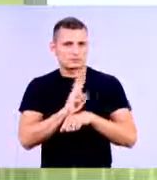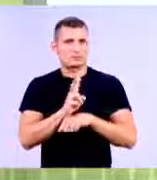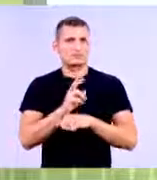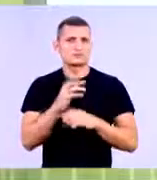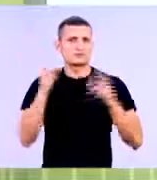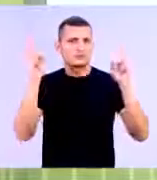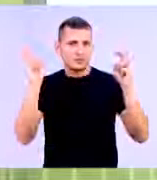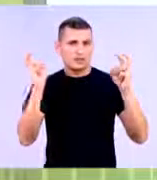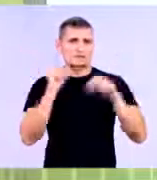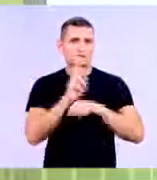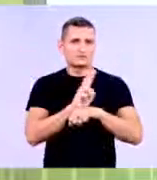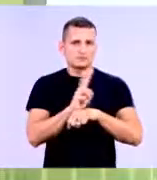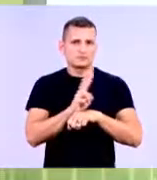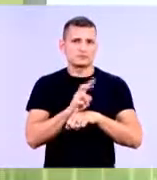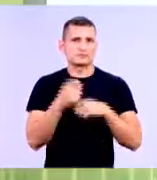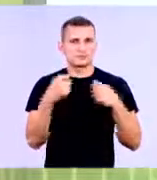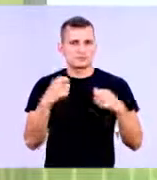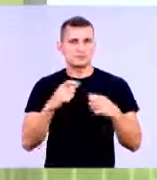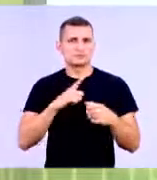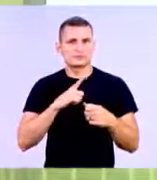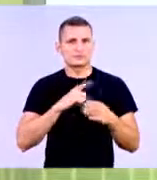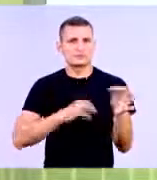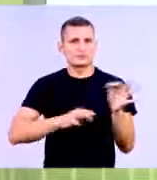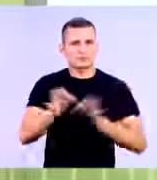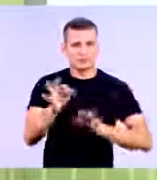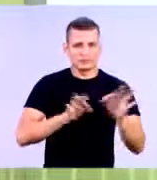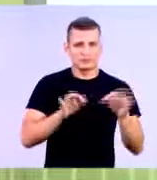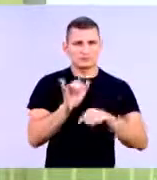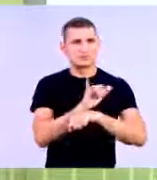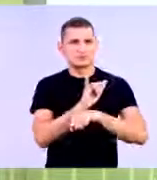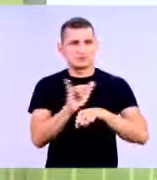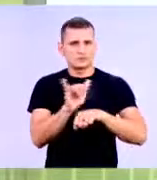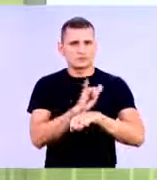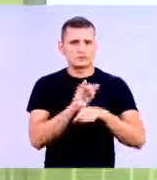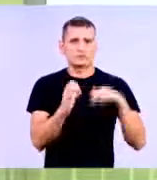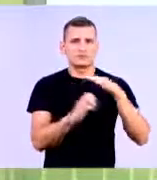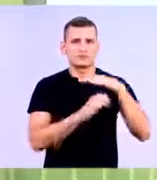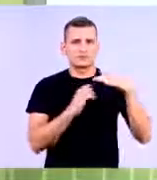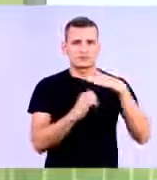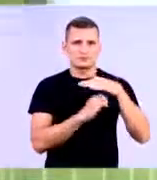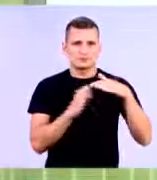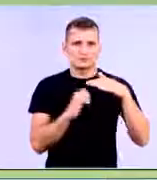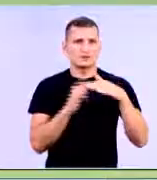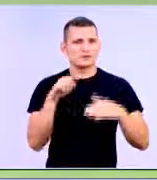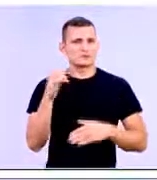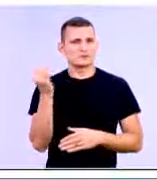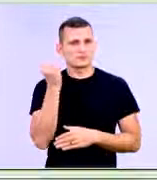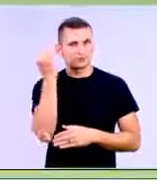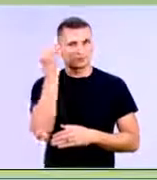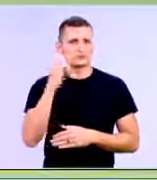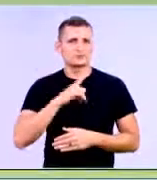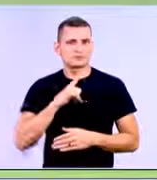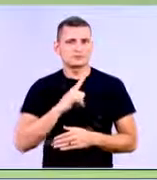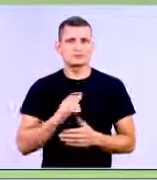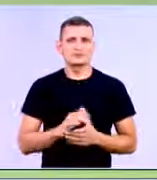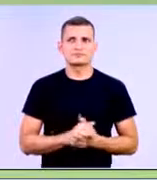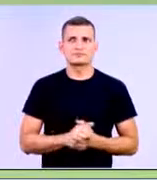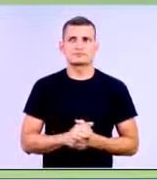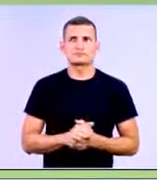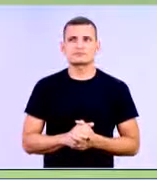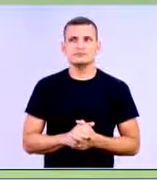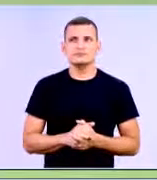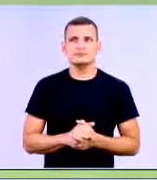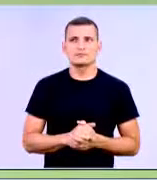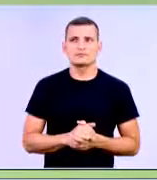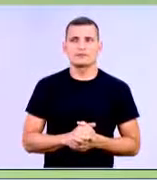tema segurança, ele deve estar também no planejamento estratégico da empresa, tá? É essencial que esteja ali. E por último, nós